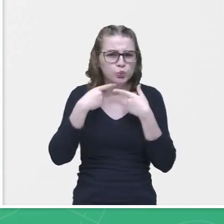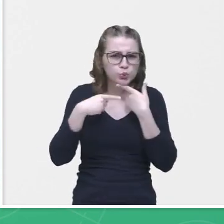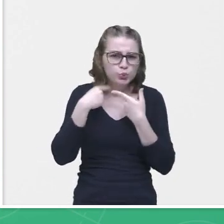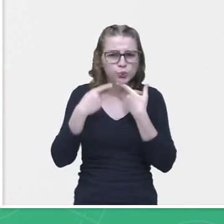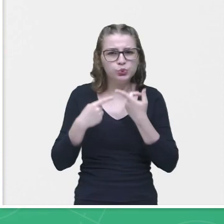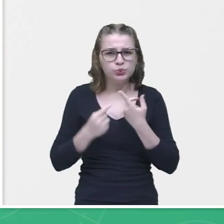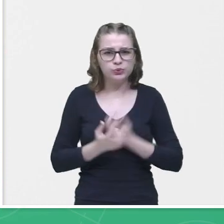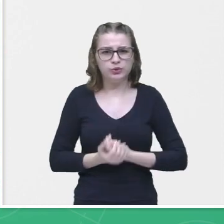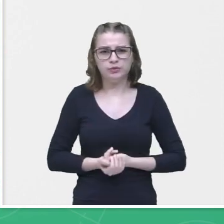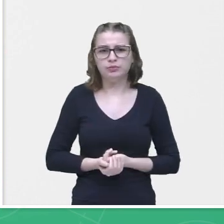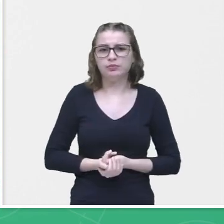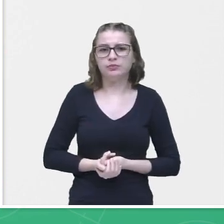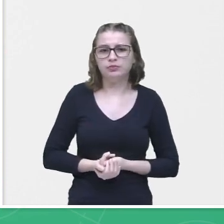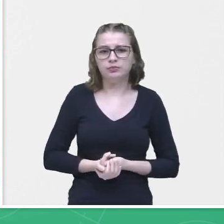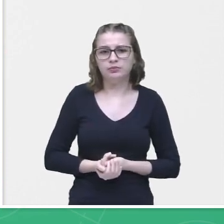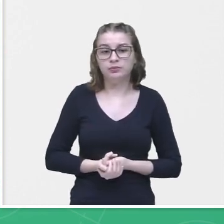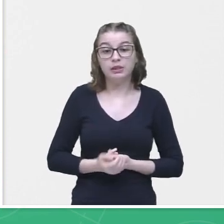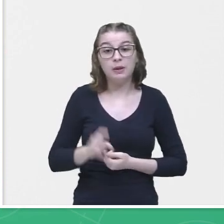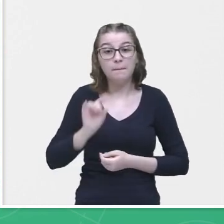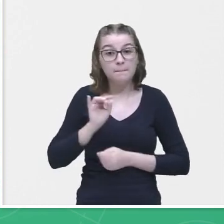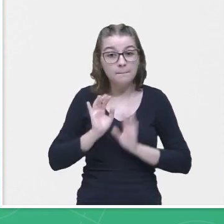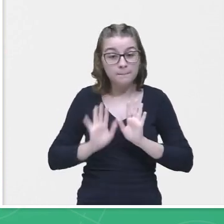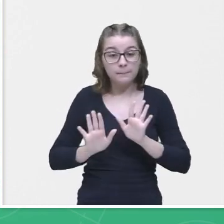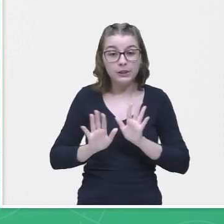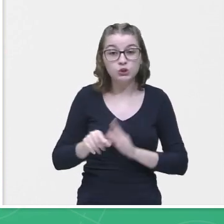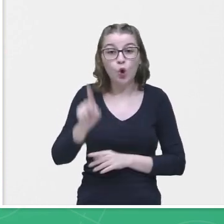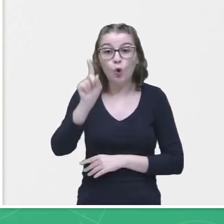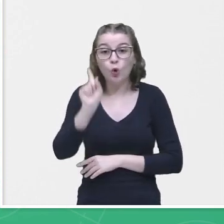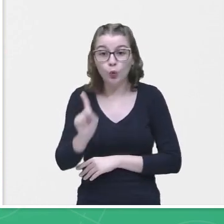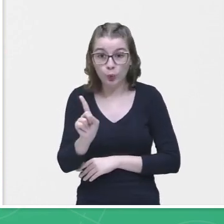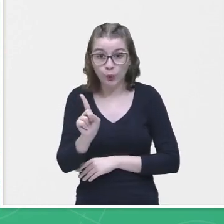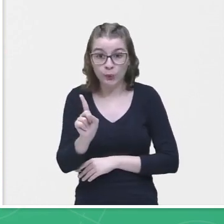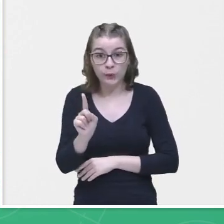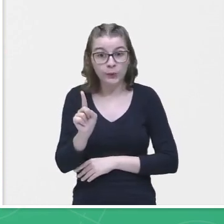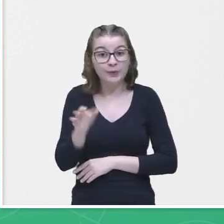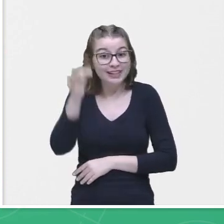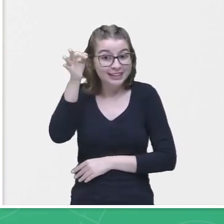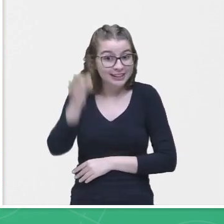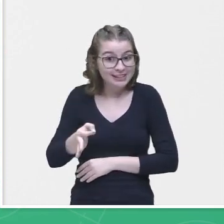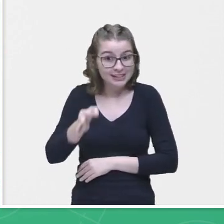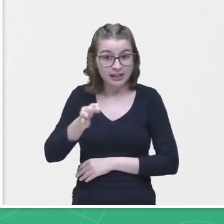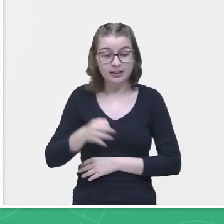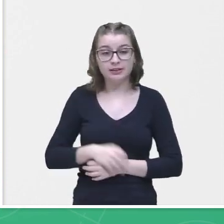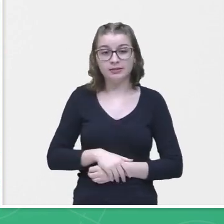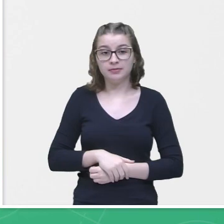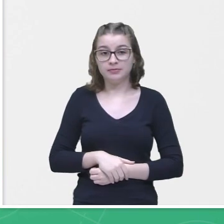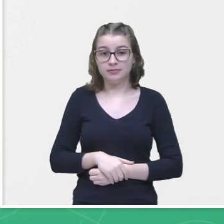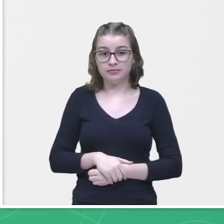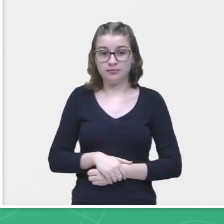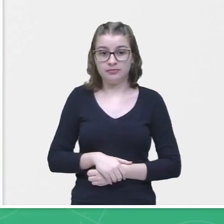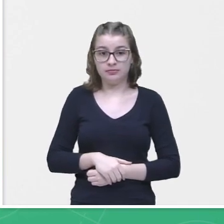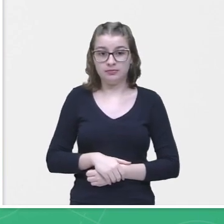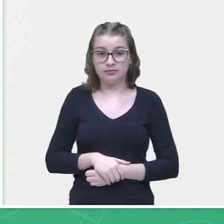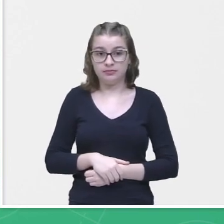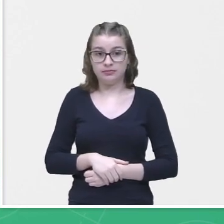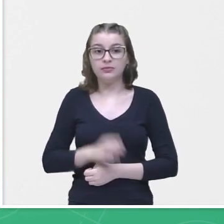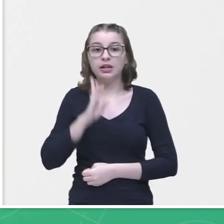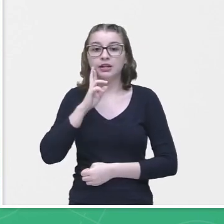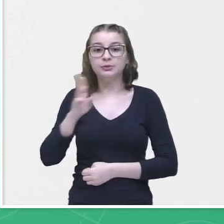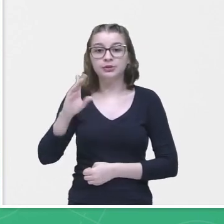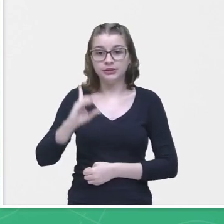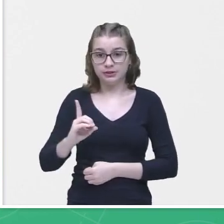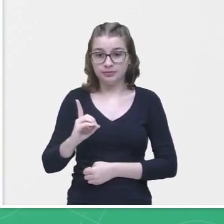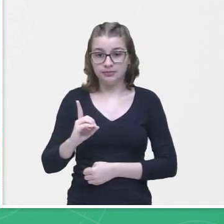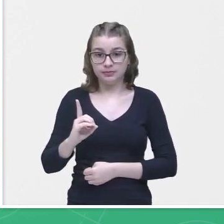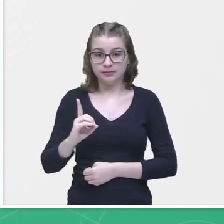isso? E claro que somente uma delas, aí você está vendo novamente, somente uma delas é a resposta, e vamos então a ela. Olha aí então, foi o que